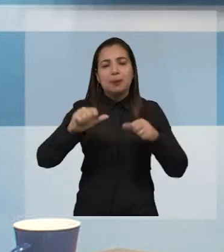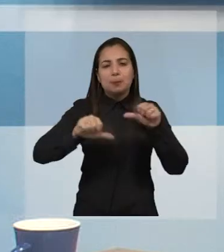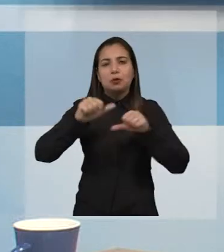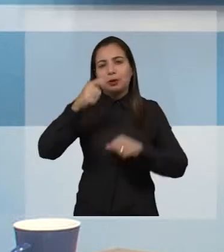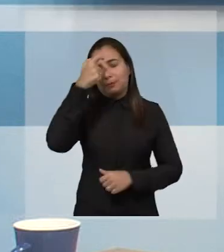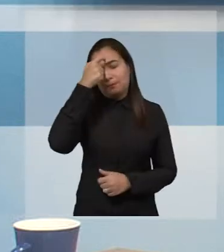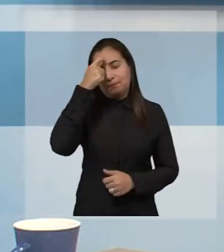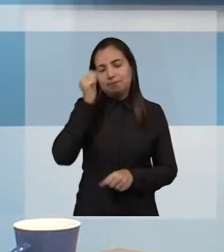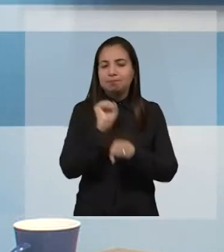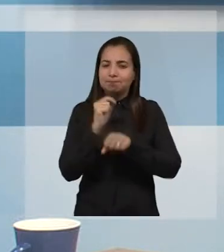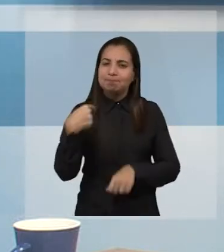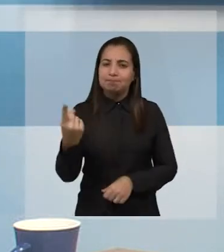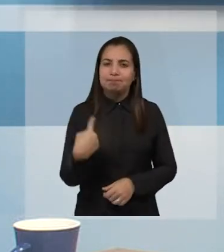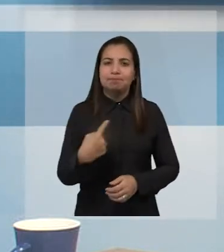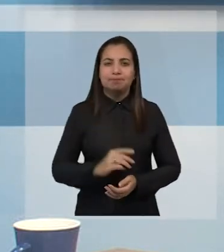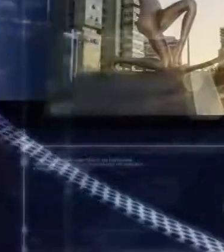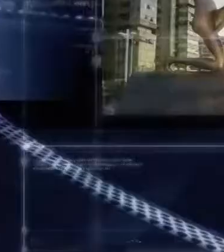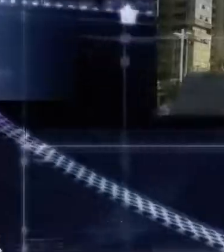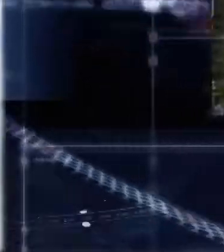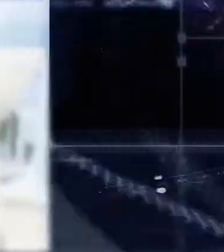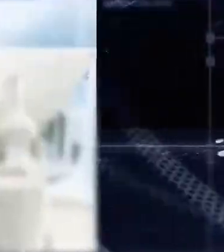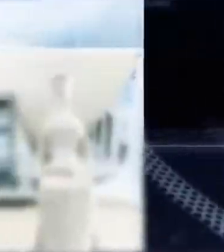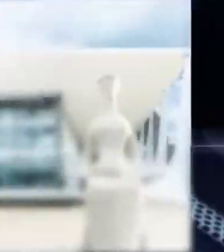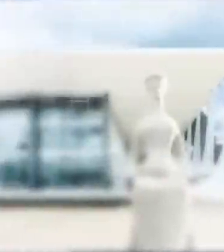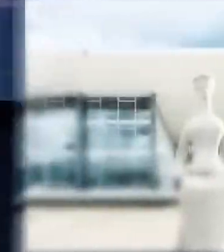forma. Um instante só e a gente volta.